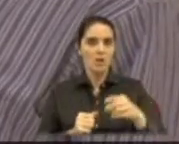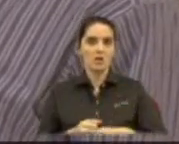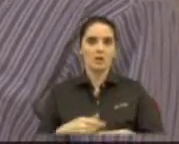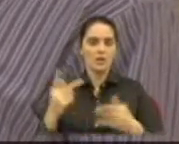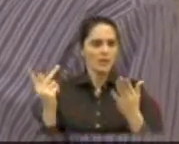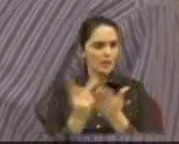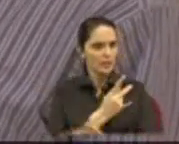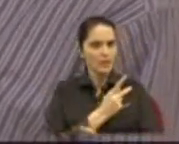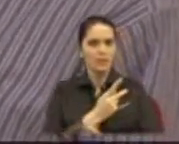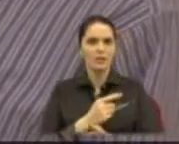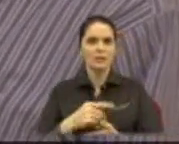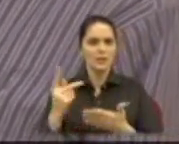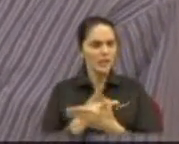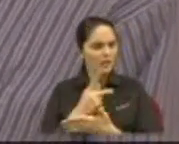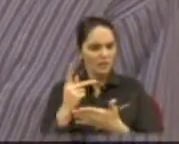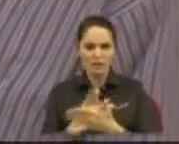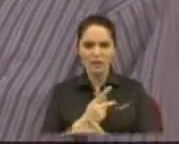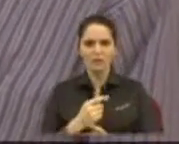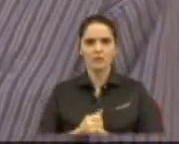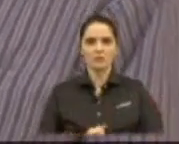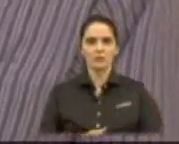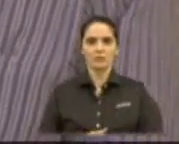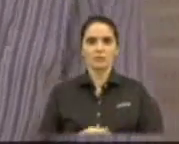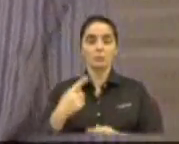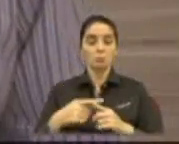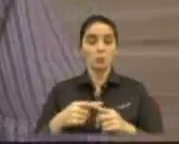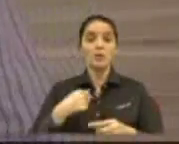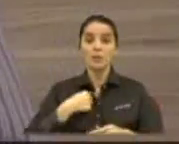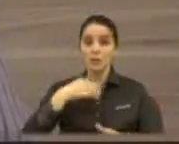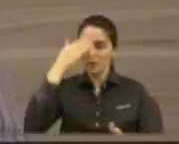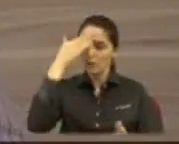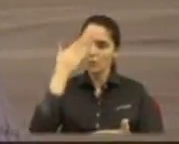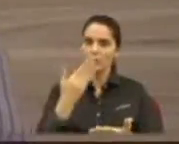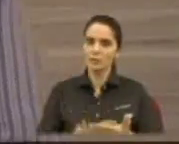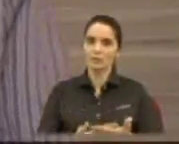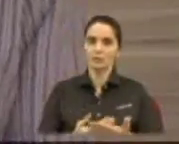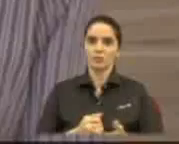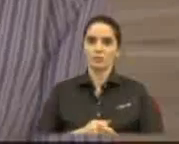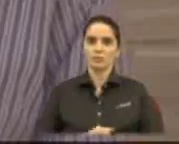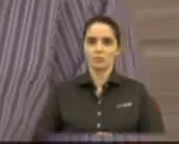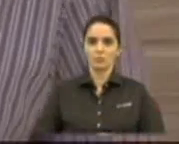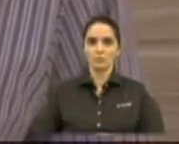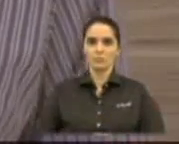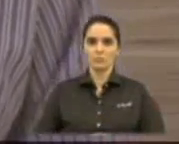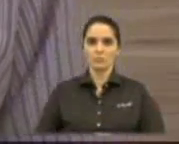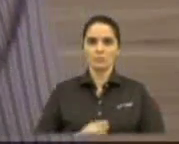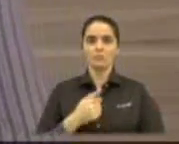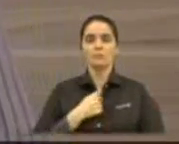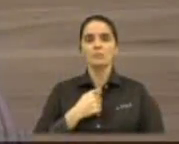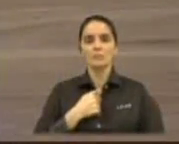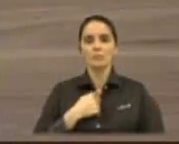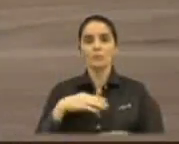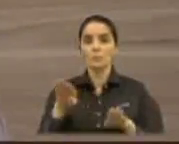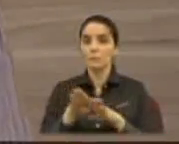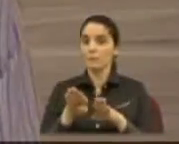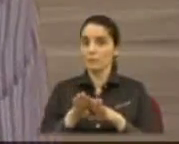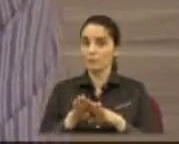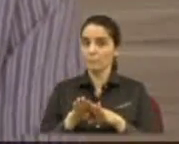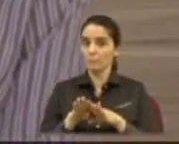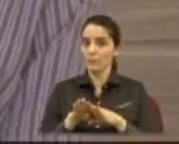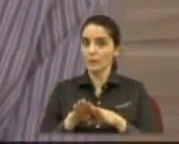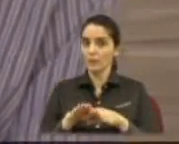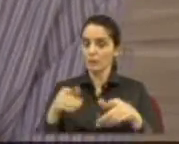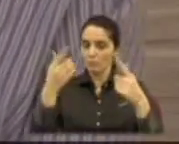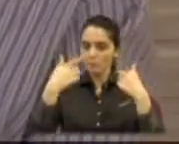modo, com o segmento que eu acredito. E quero também defender os nossos irmãos católicos, que